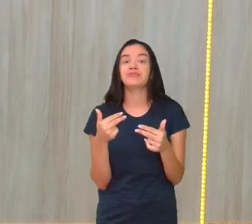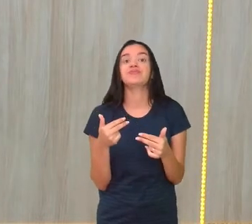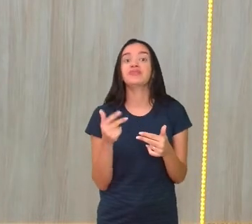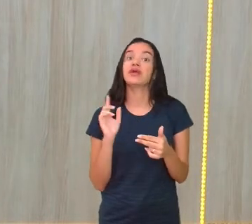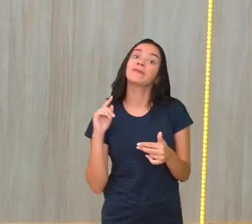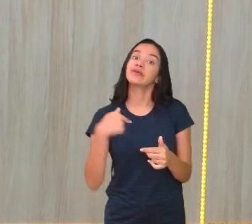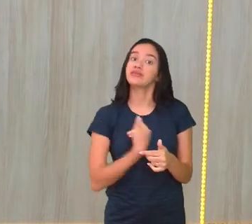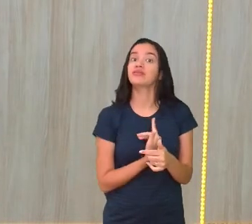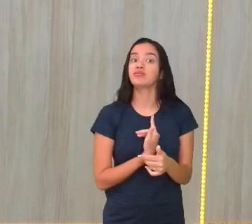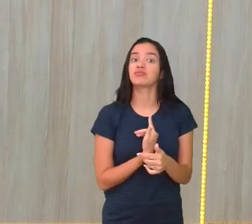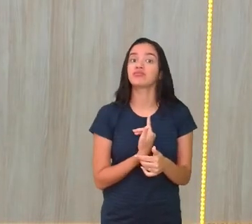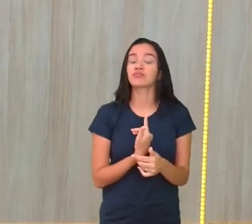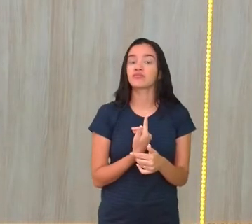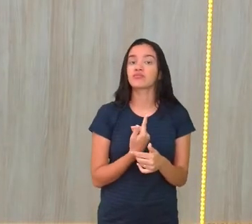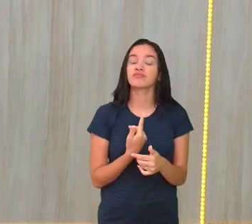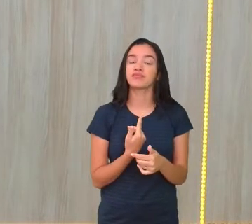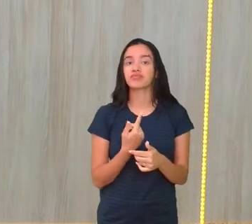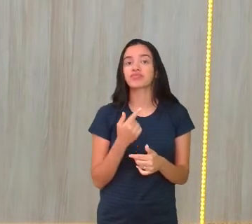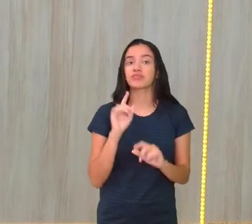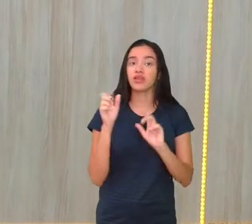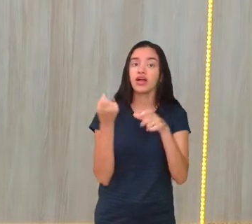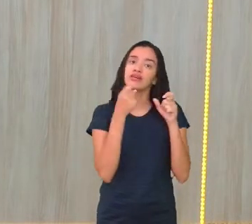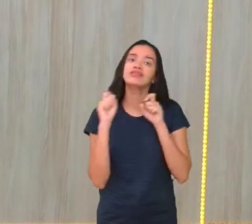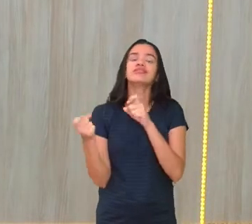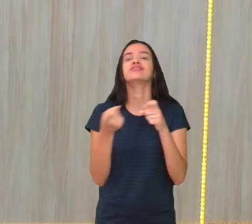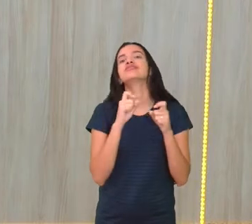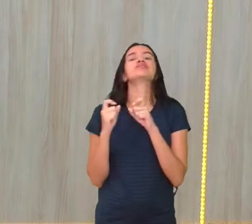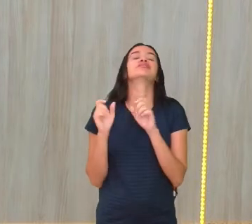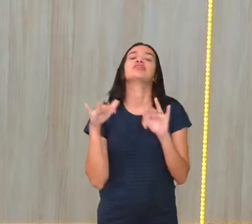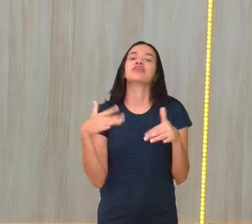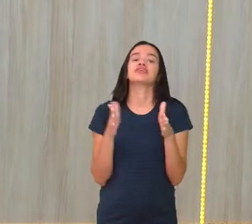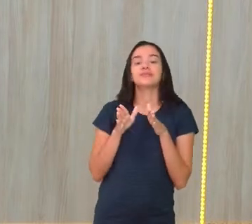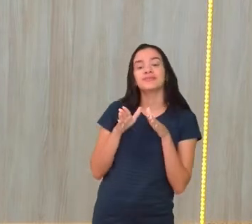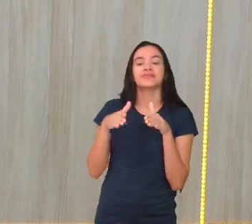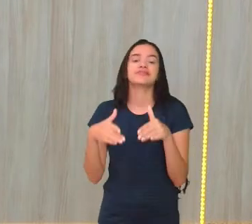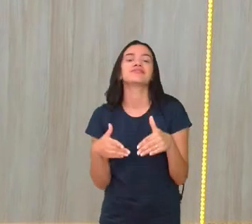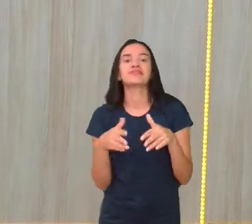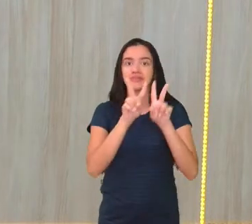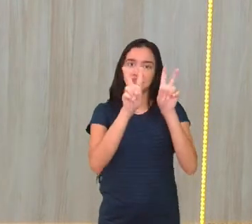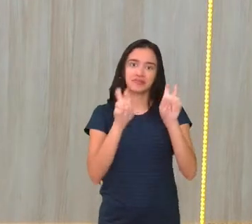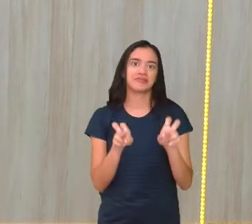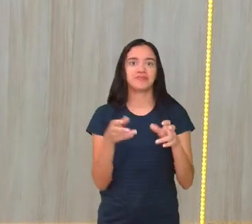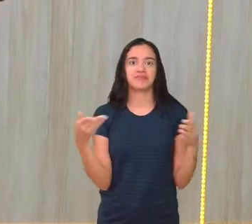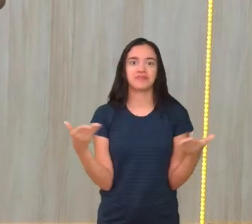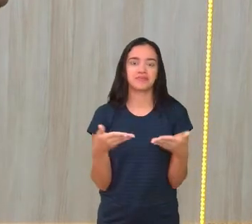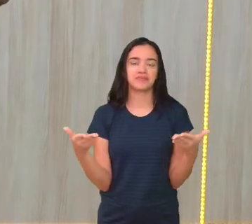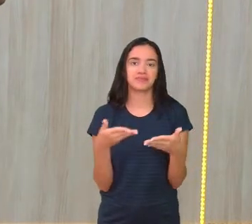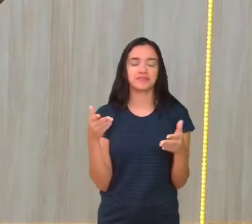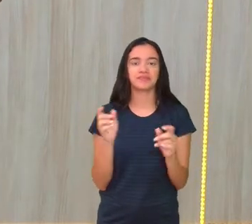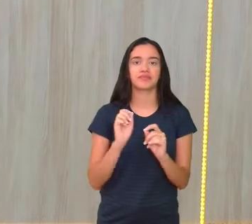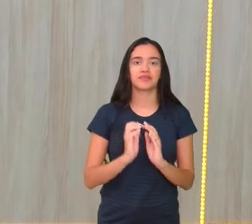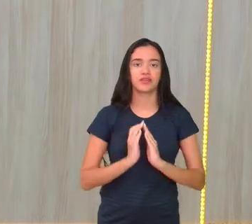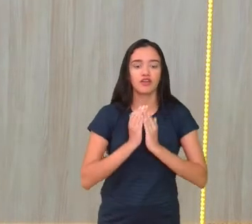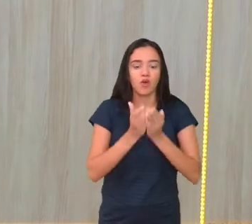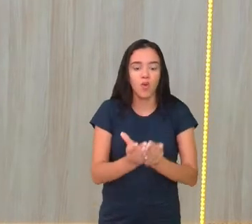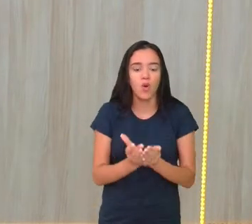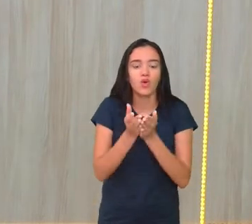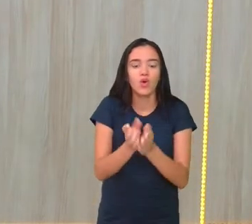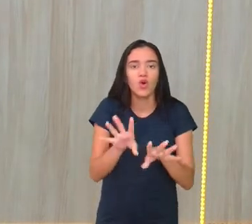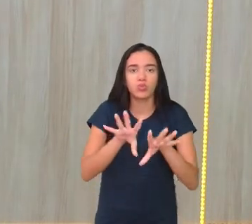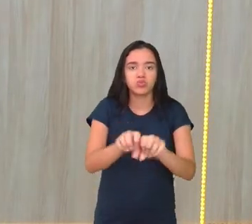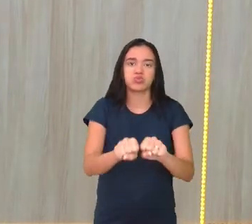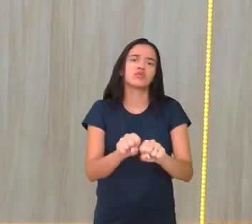para a gente fechar essa discussão e entrar aqui especificamente no tema. O que foi a expansão marítima?